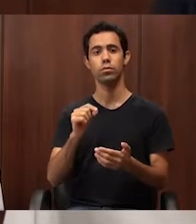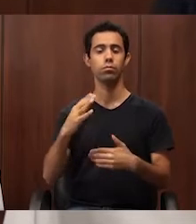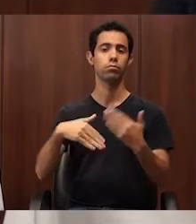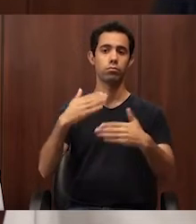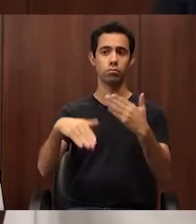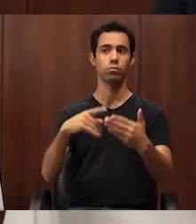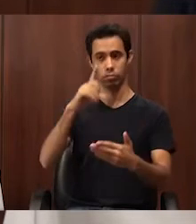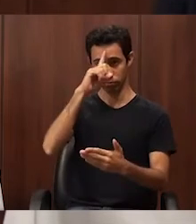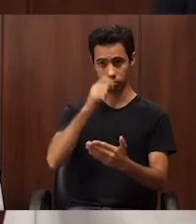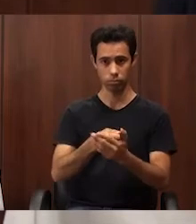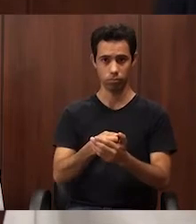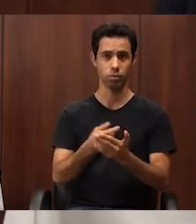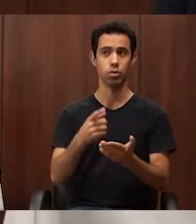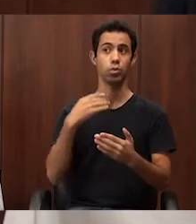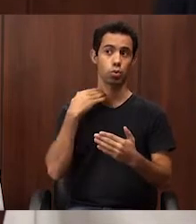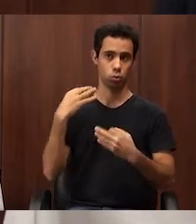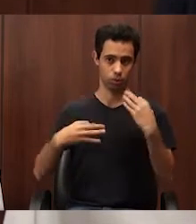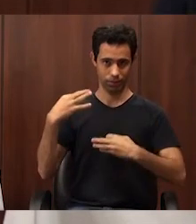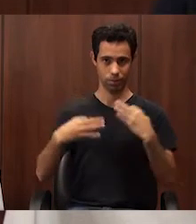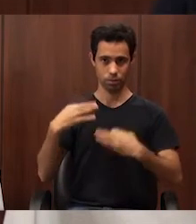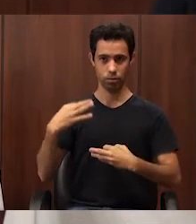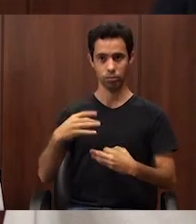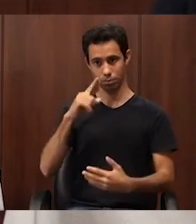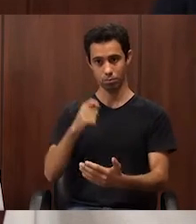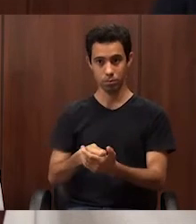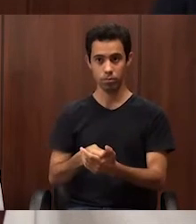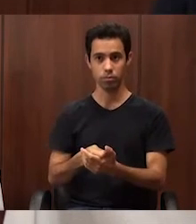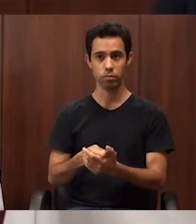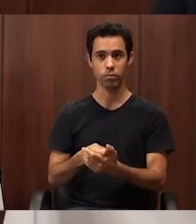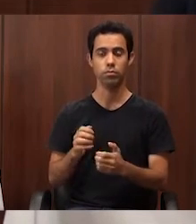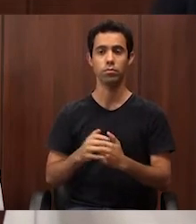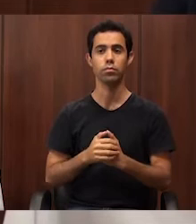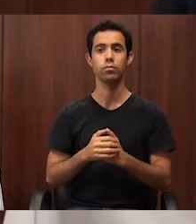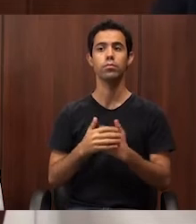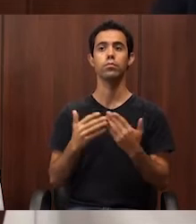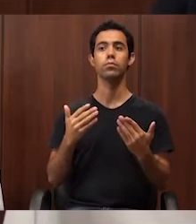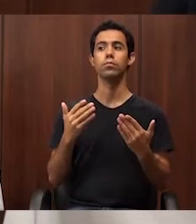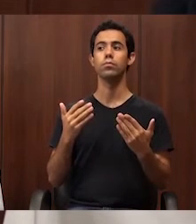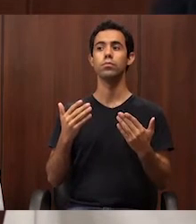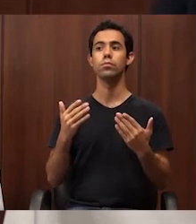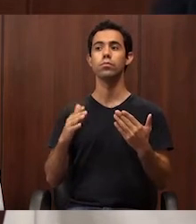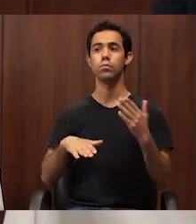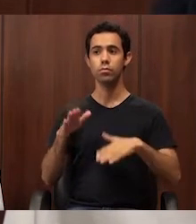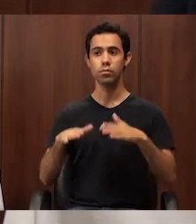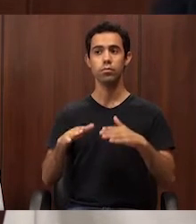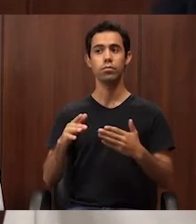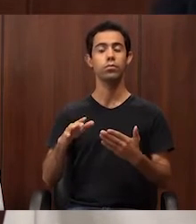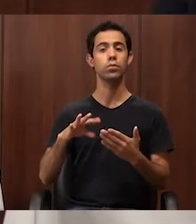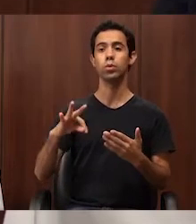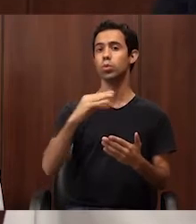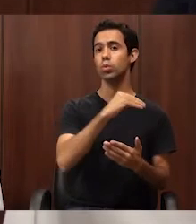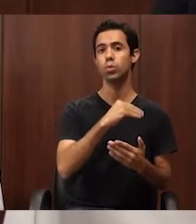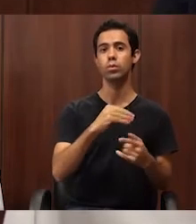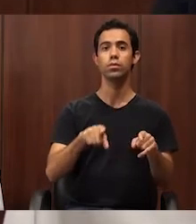uma decisão judicial definitiva, a qualquer momento essa tutela concedida